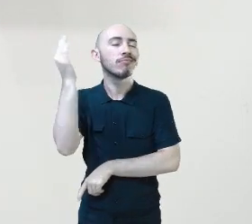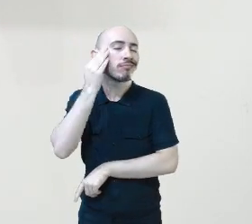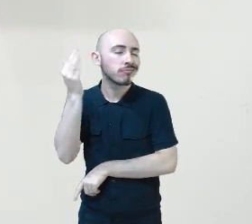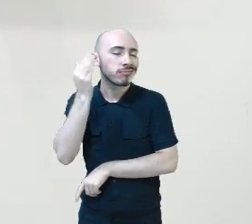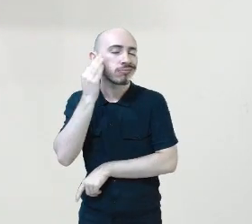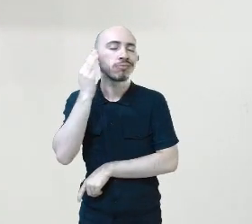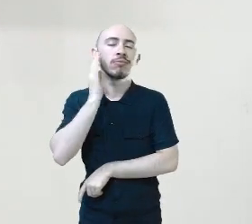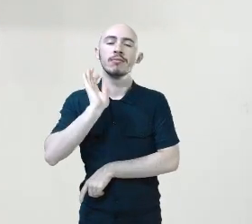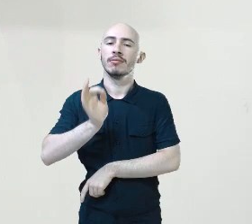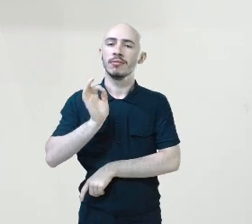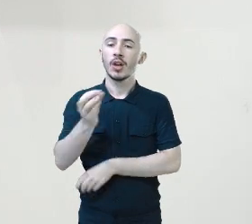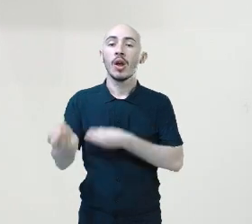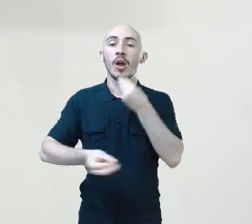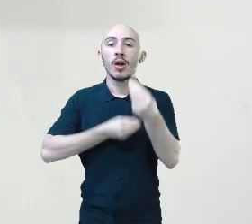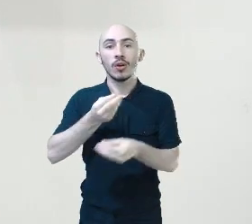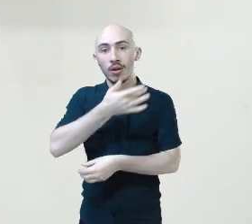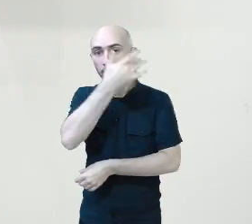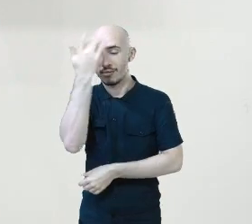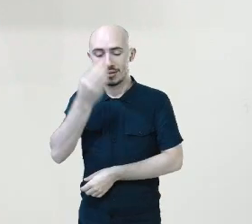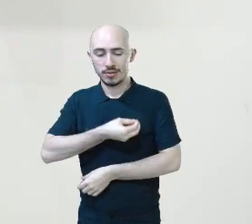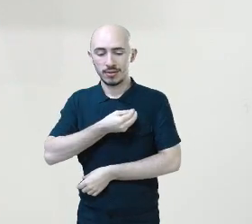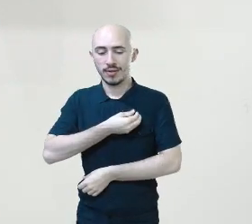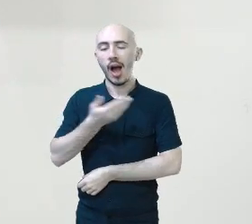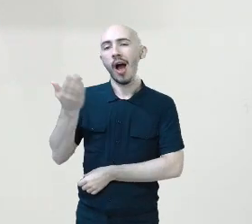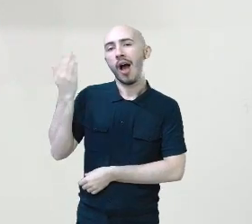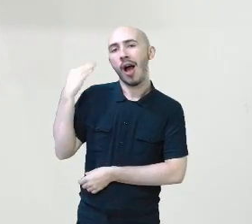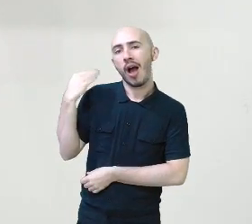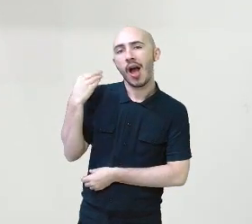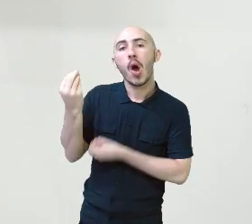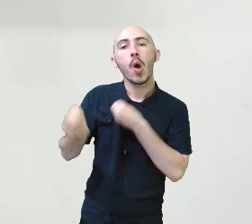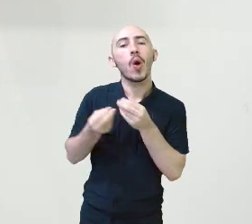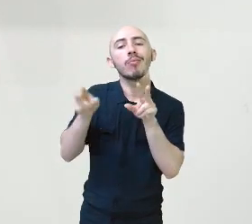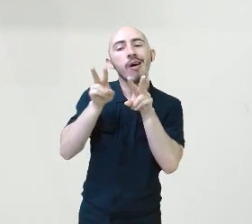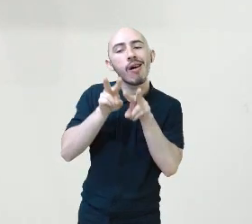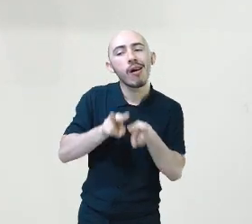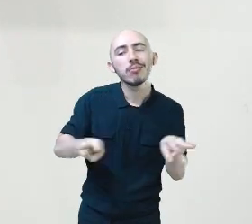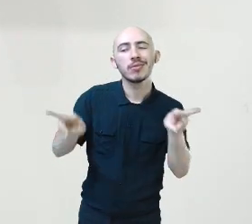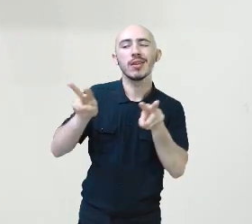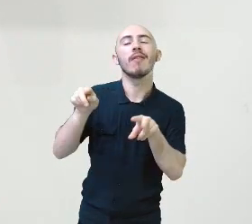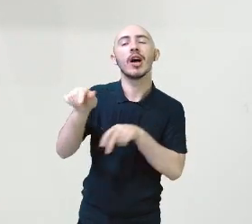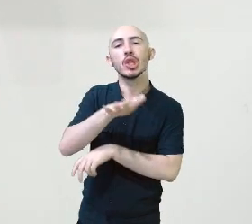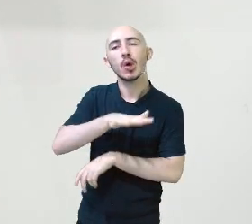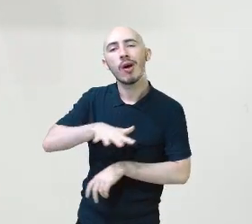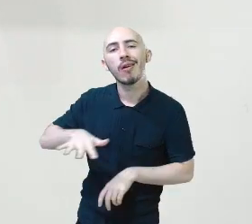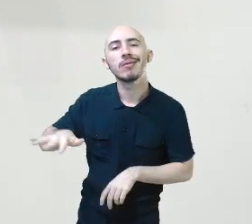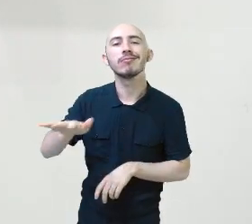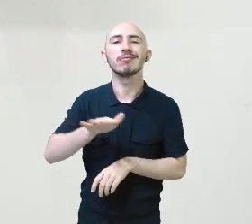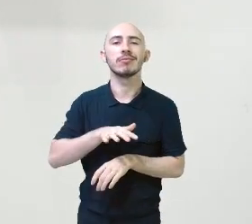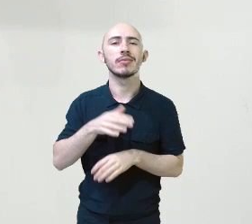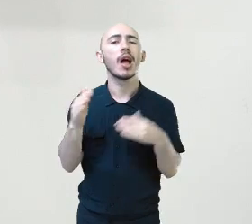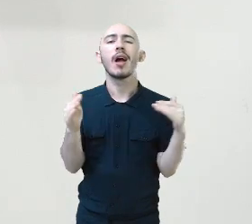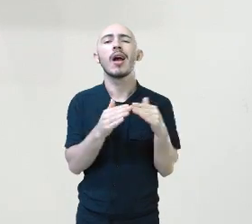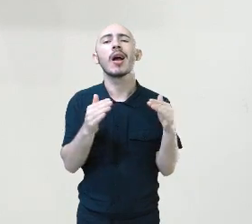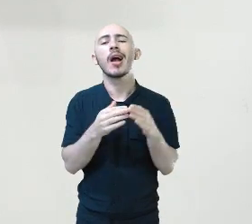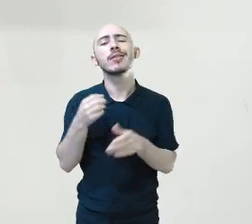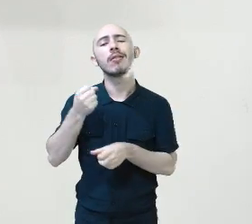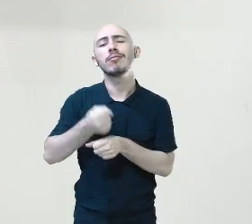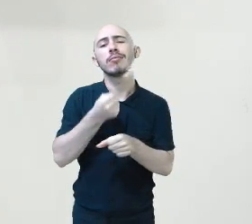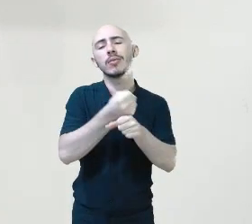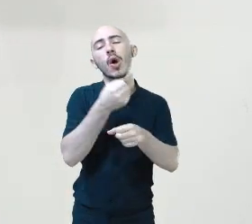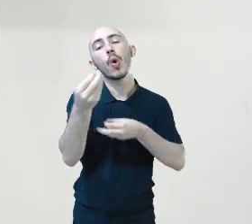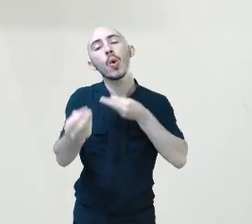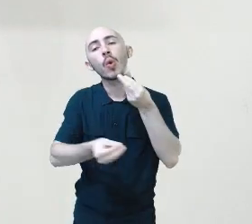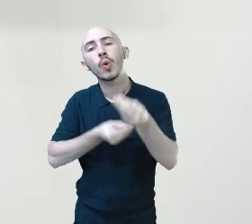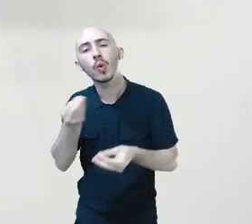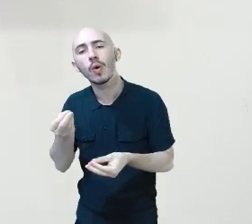entender como era que as pessoas viviam observando esses espaços. Como as casas são construídas?